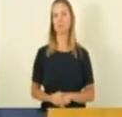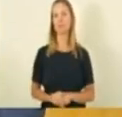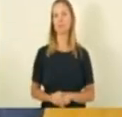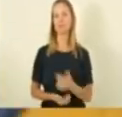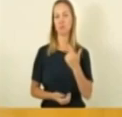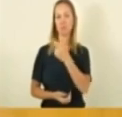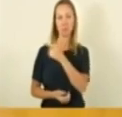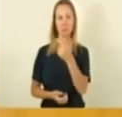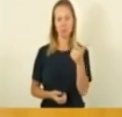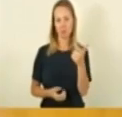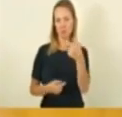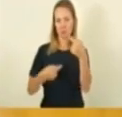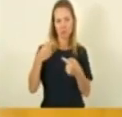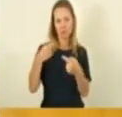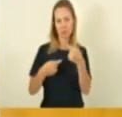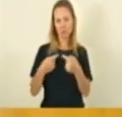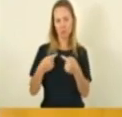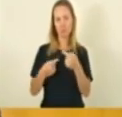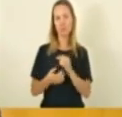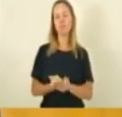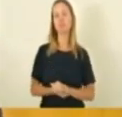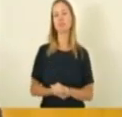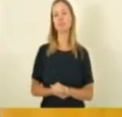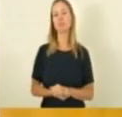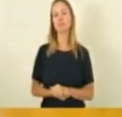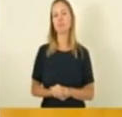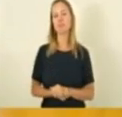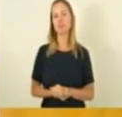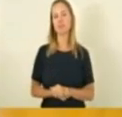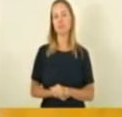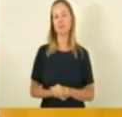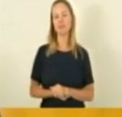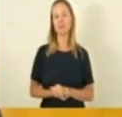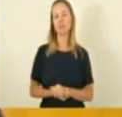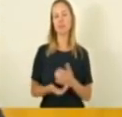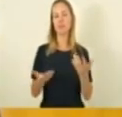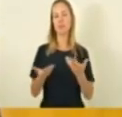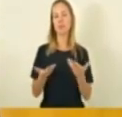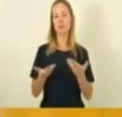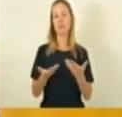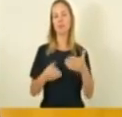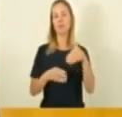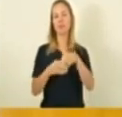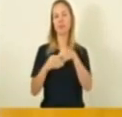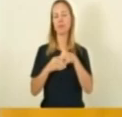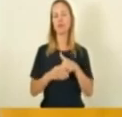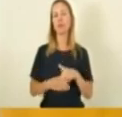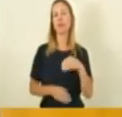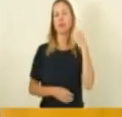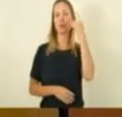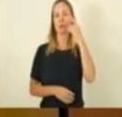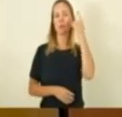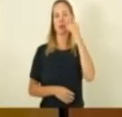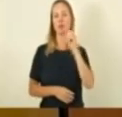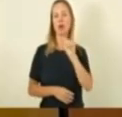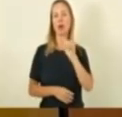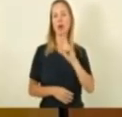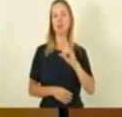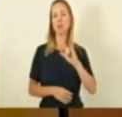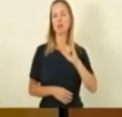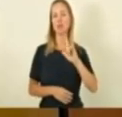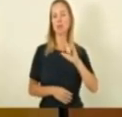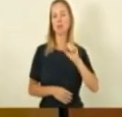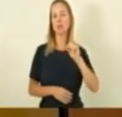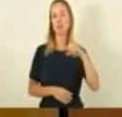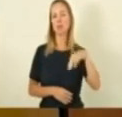Não havendo quem queira discutir, eu passo a colher os votos. Como vota o deputado Adilson